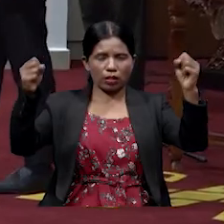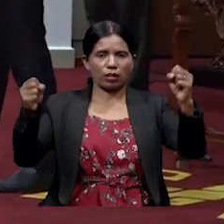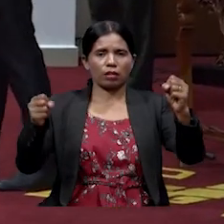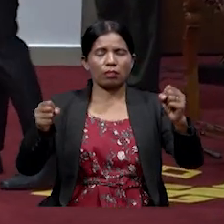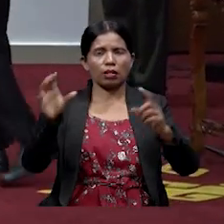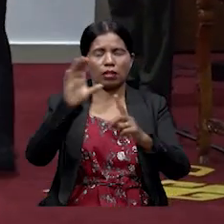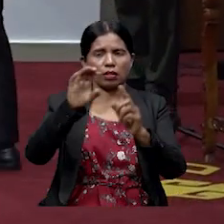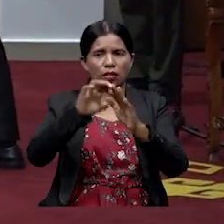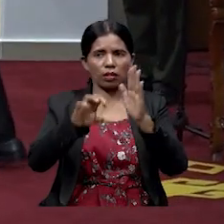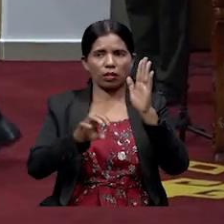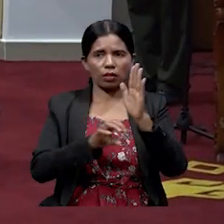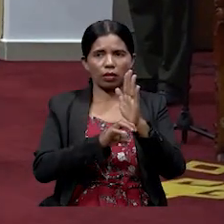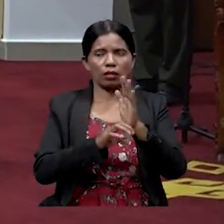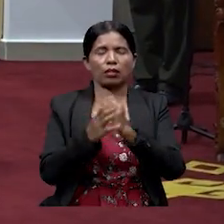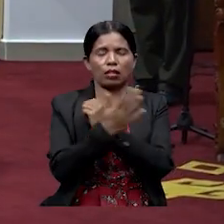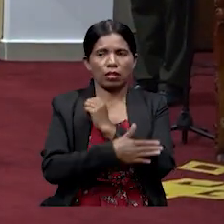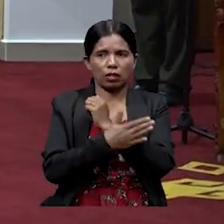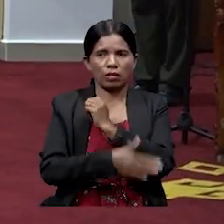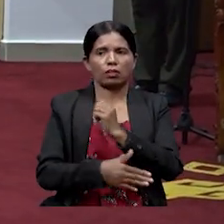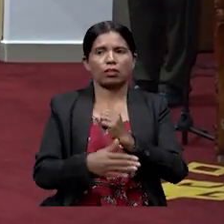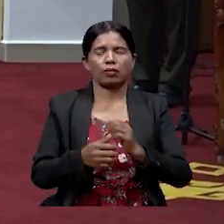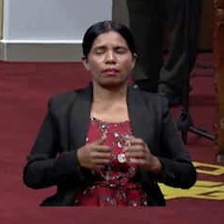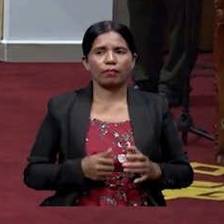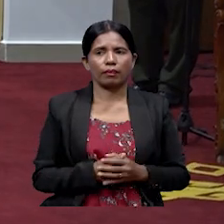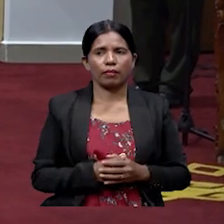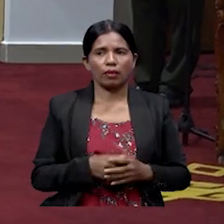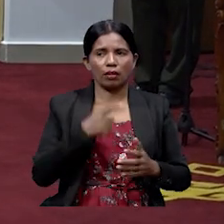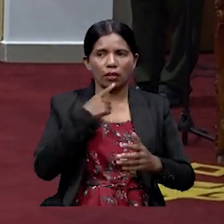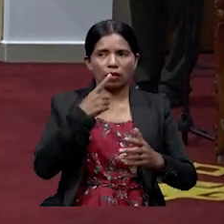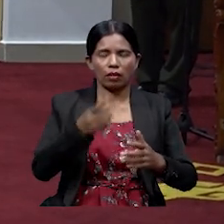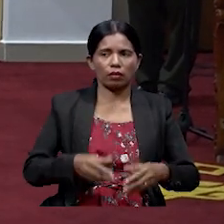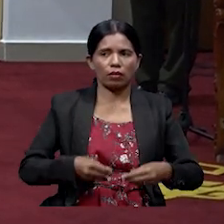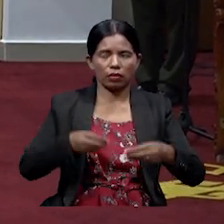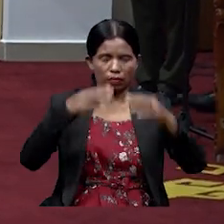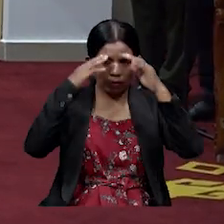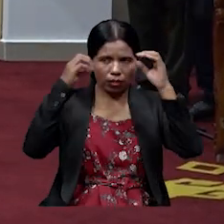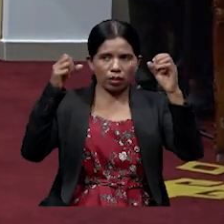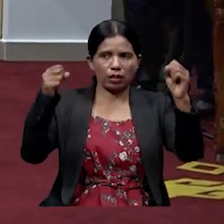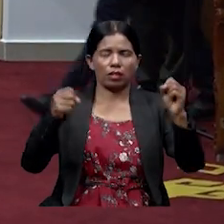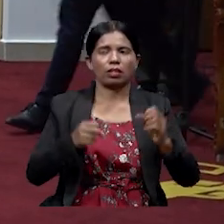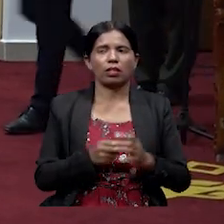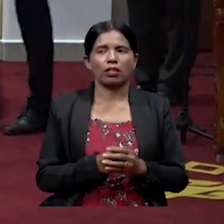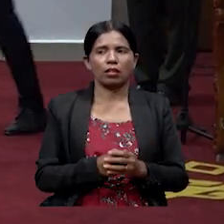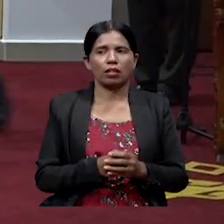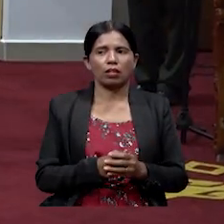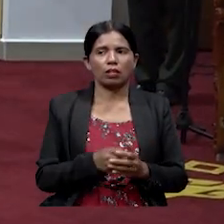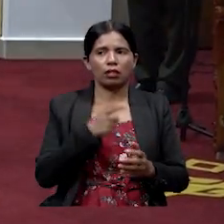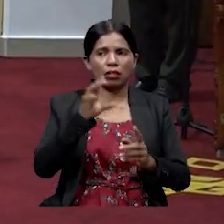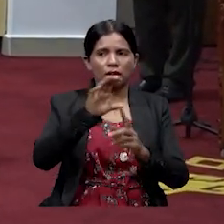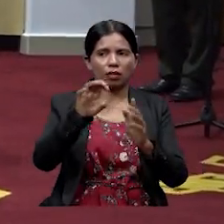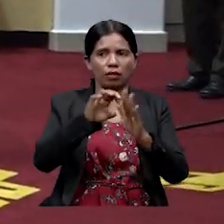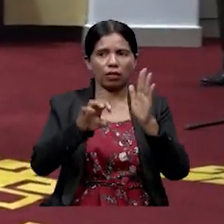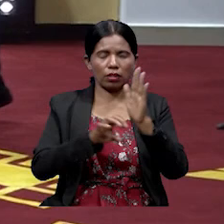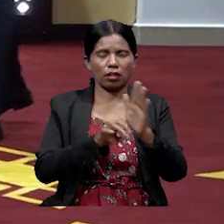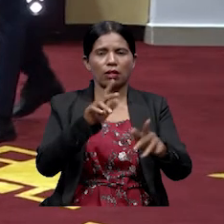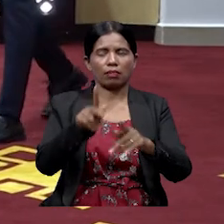chefe de Estado países estrangeiros. Grande colar atribuímos Rússia Presidente da República para antigo chefe de Estado Kaema